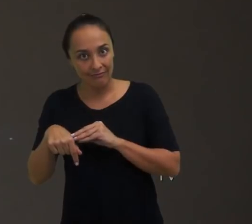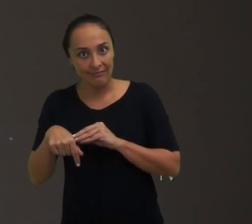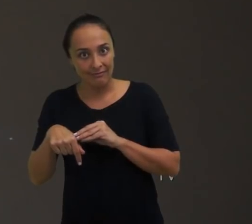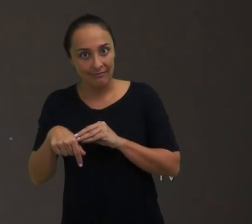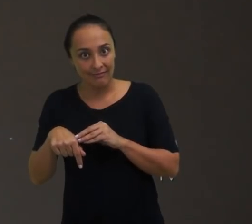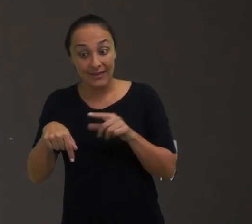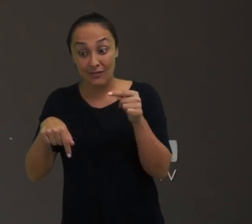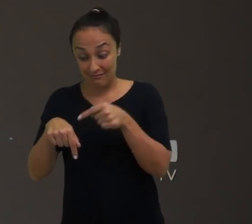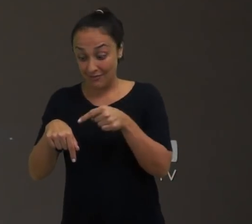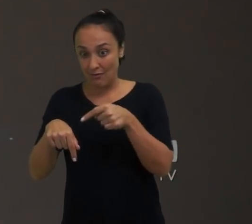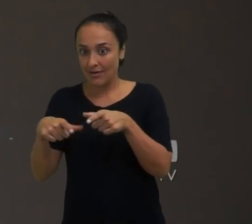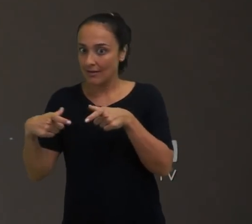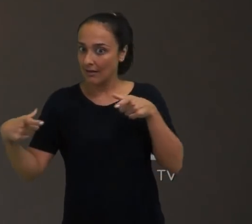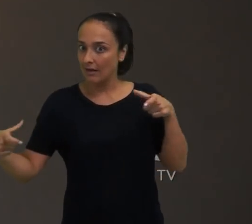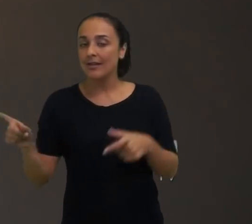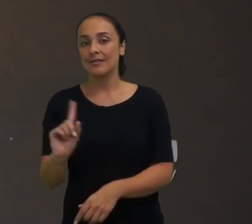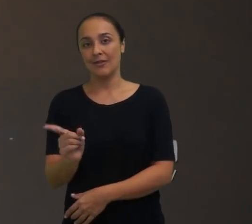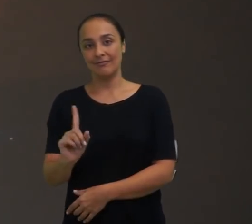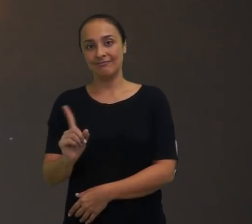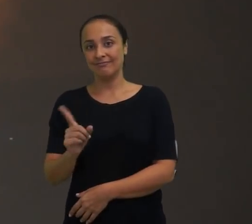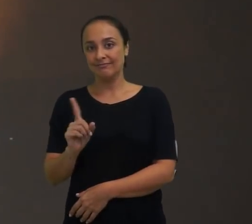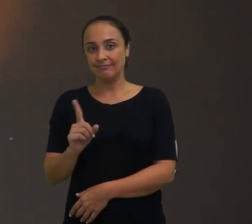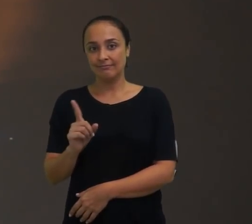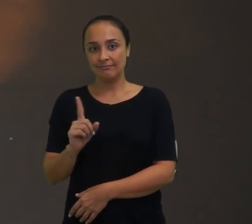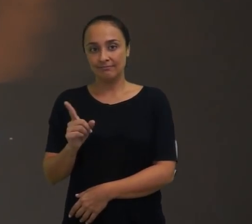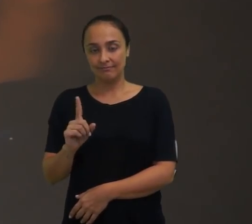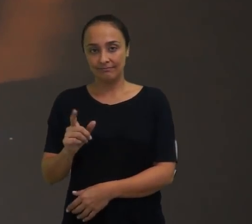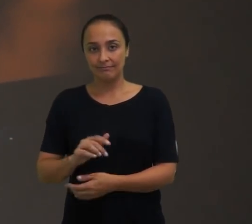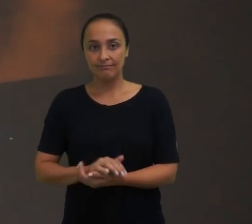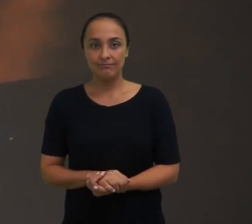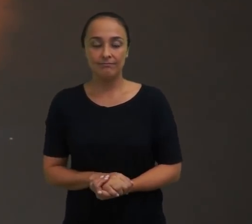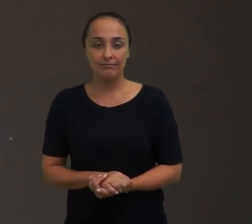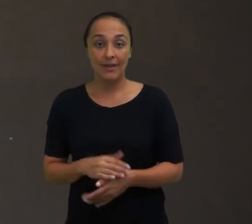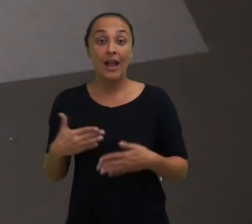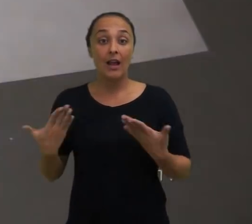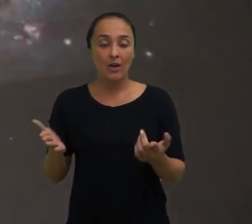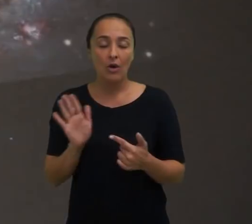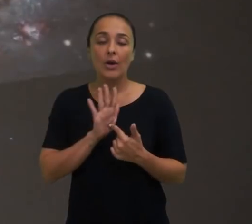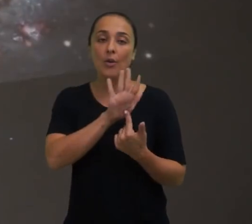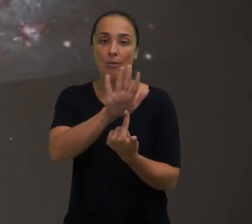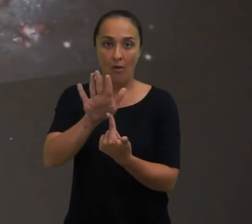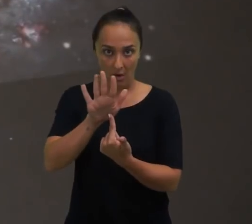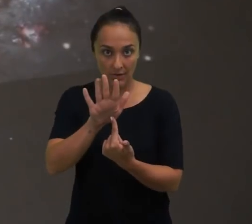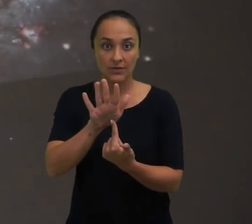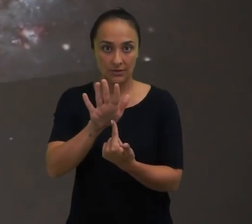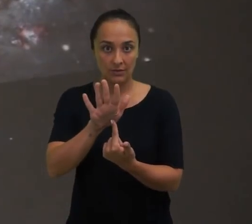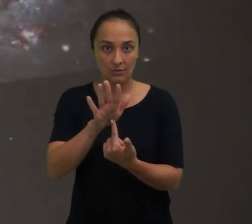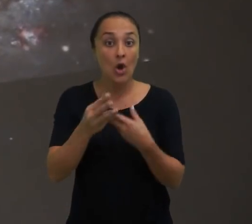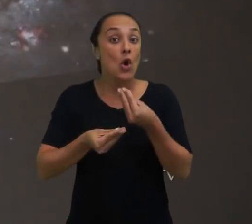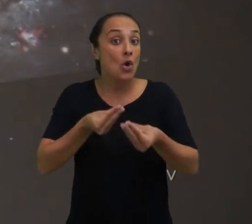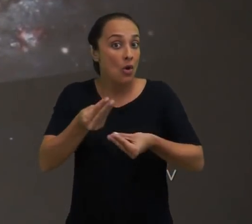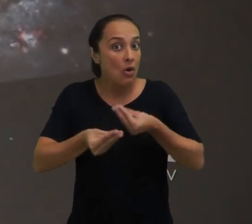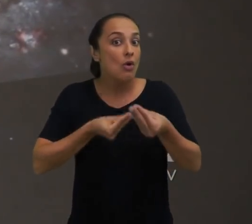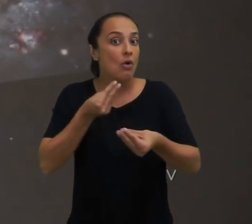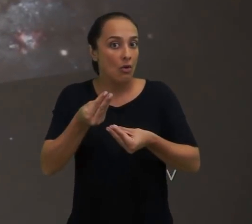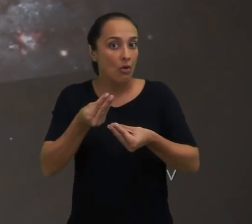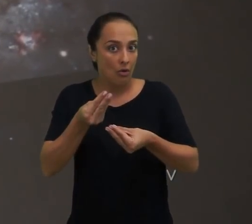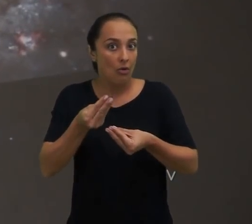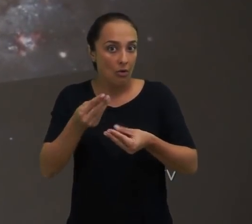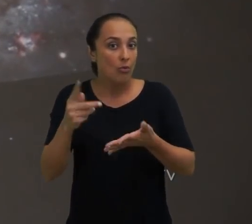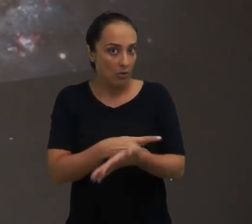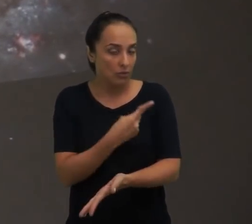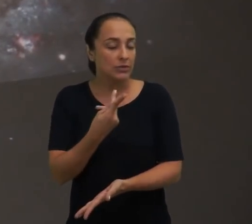aqui começa um vento. Tá? Ele arrasta consigo todo o material no entorno. O quasar está aqui no centro, aqui